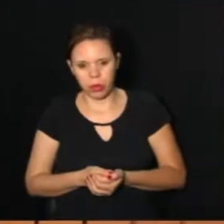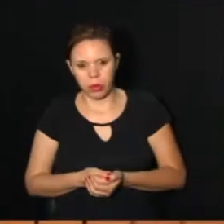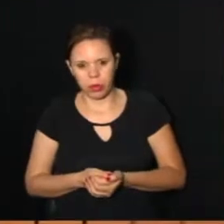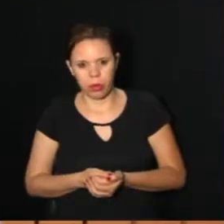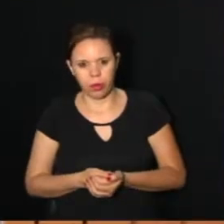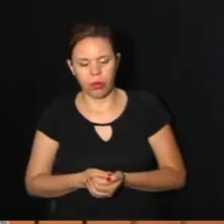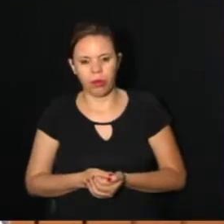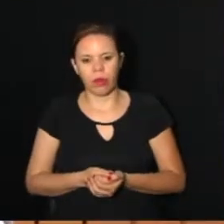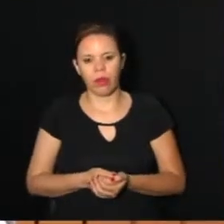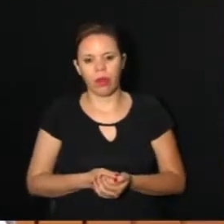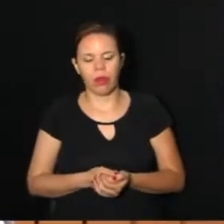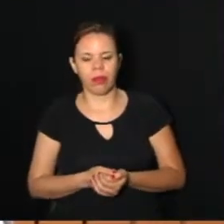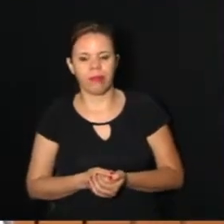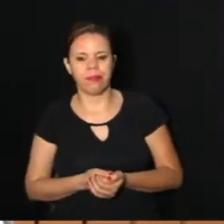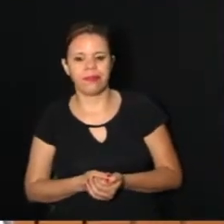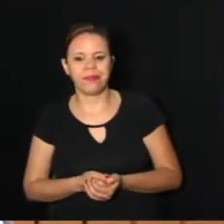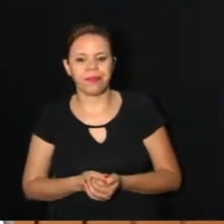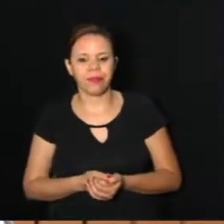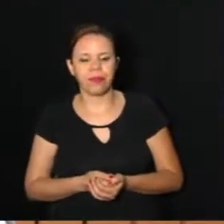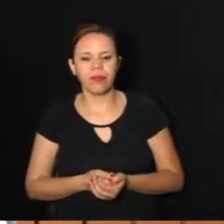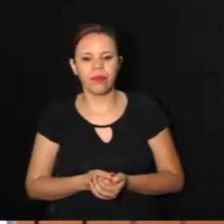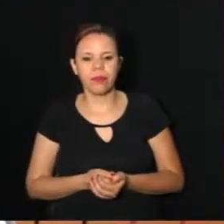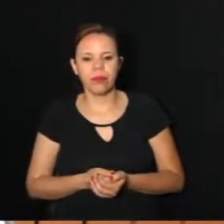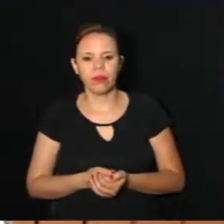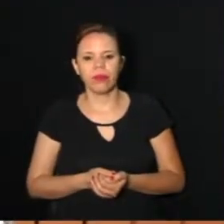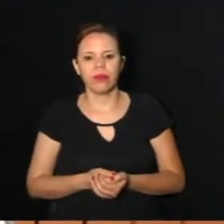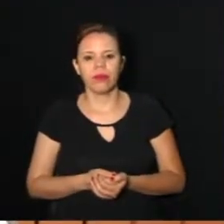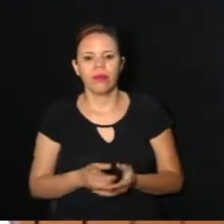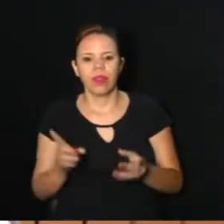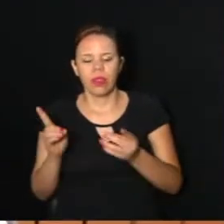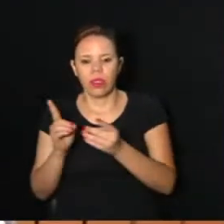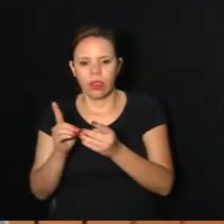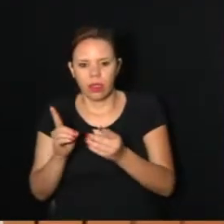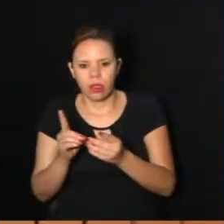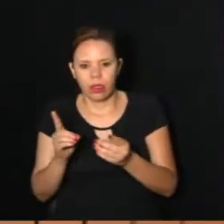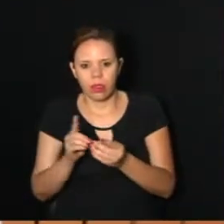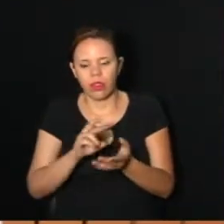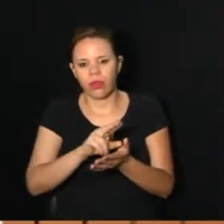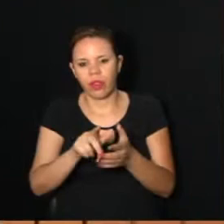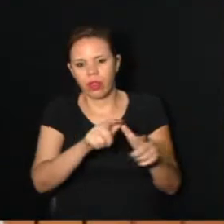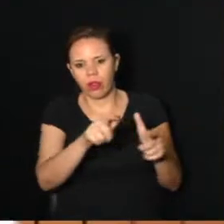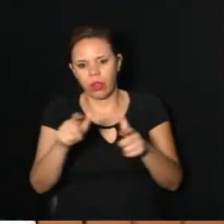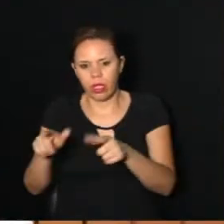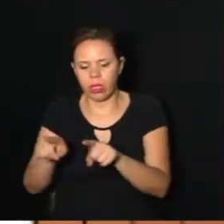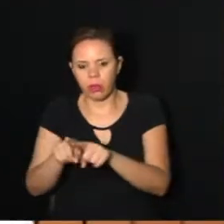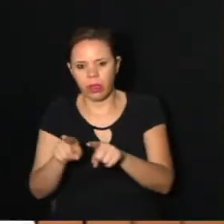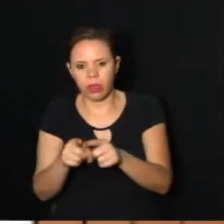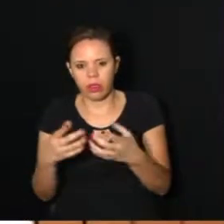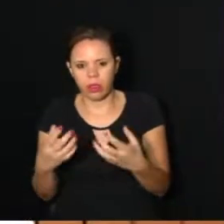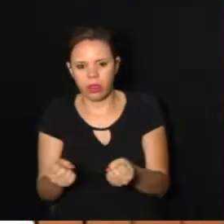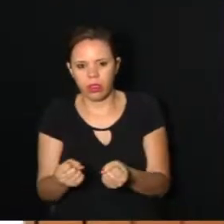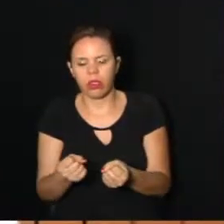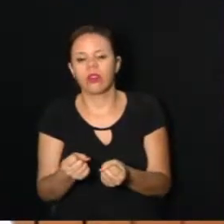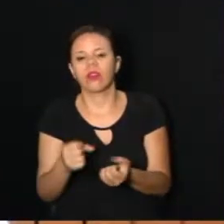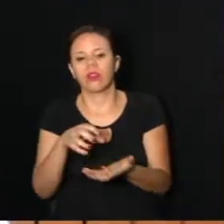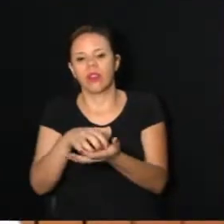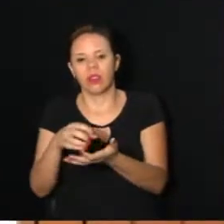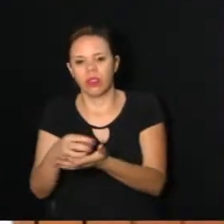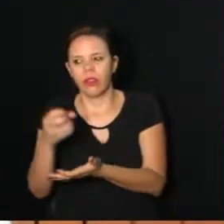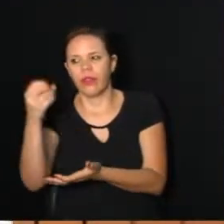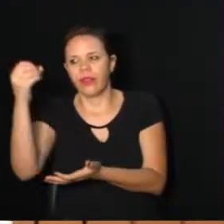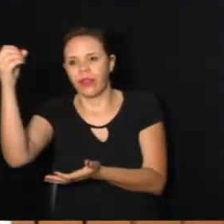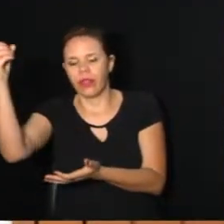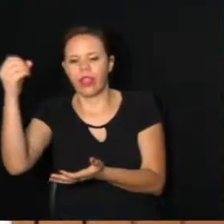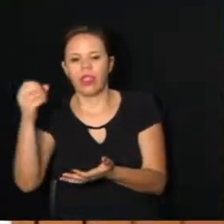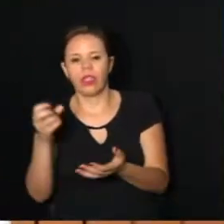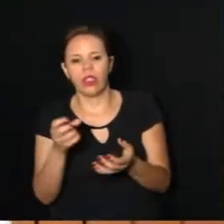é isso mesmo. Por exemplo, agenciamento de espaço para publicidade, agenciamento de profissionais, agência de viagem, agências matrimoniais,